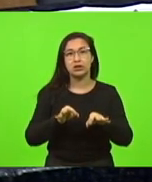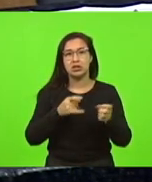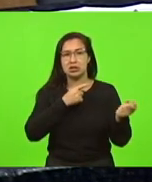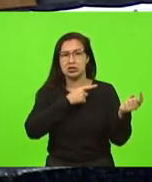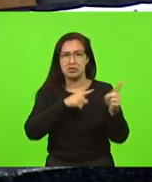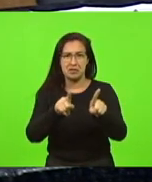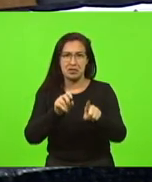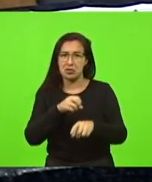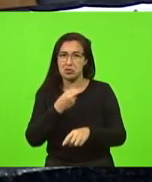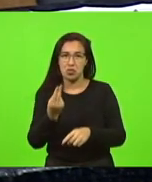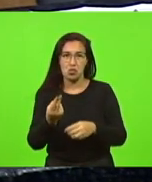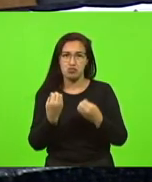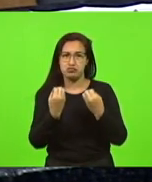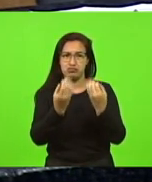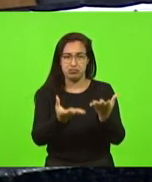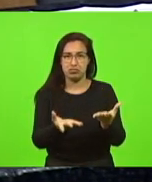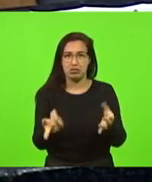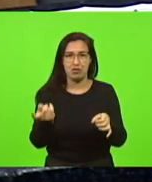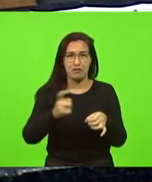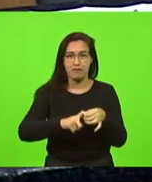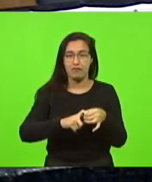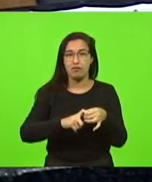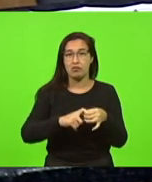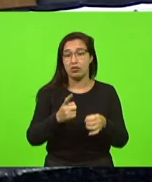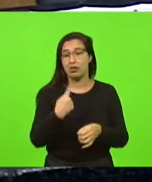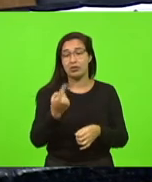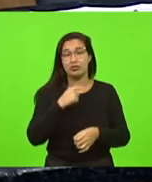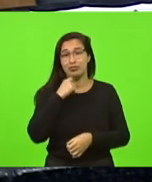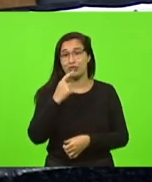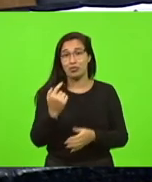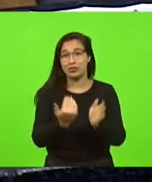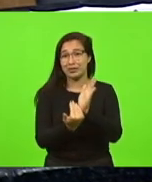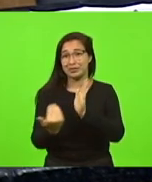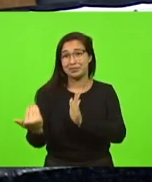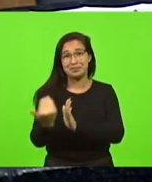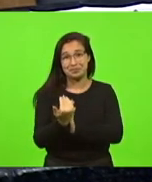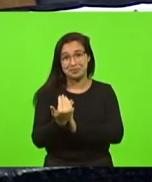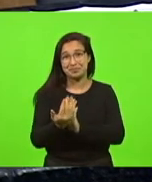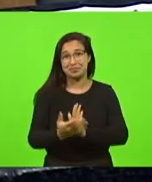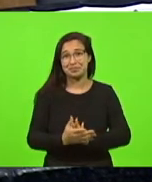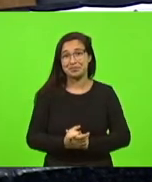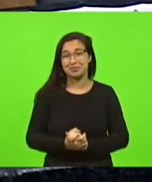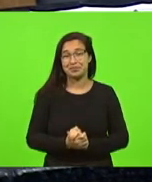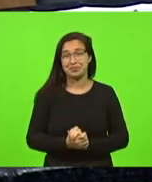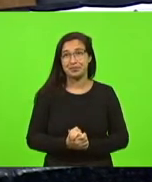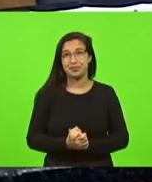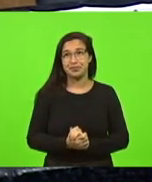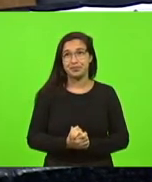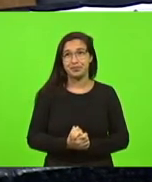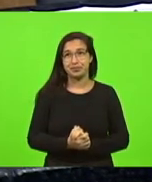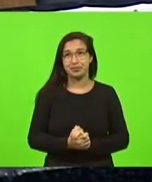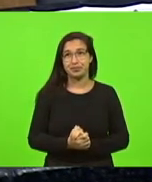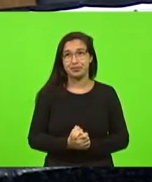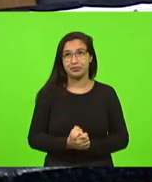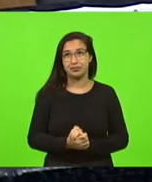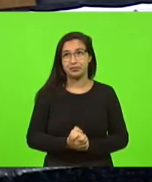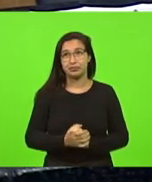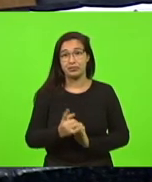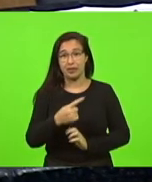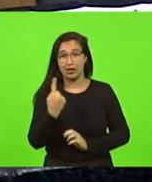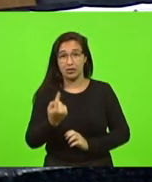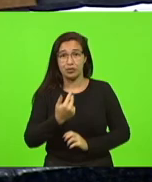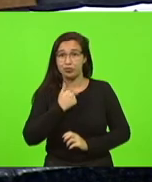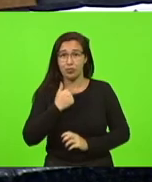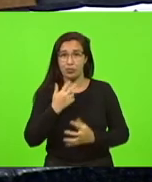devolve, nós não teríamos aumento nenhum. Nenhum. E nós não podemos permitir